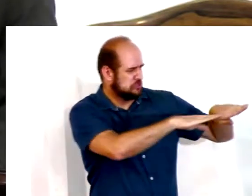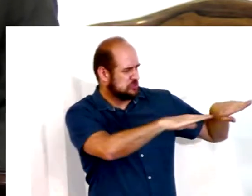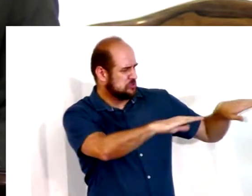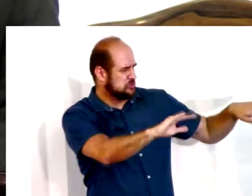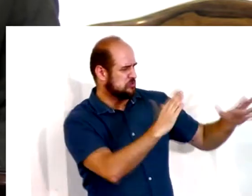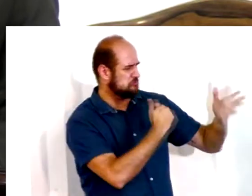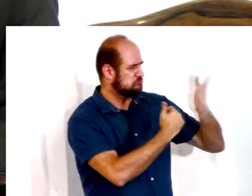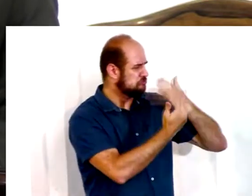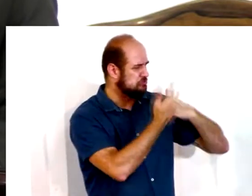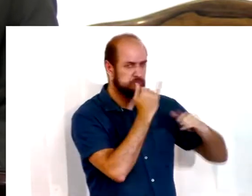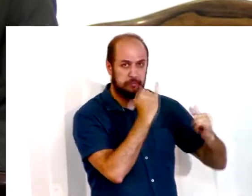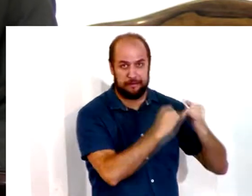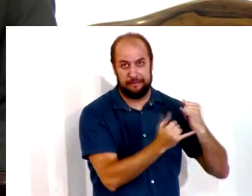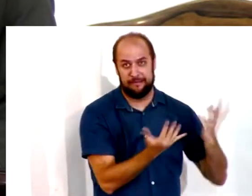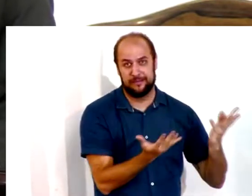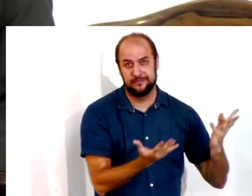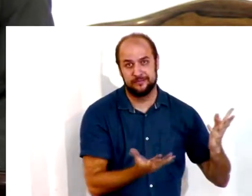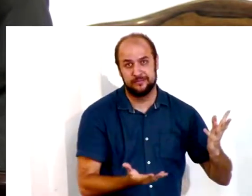banquetes.